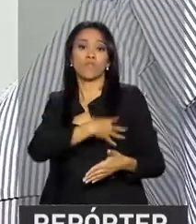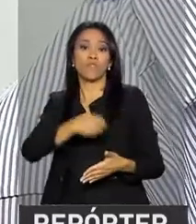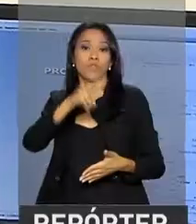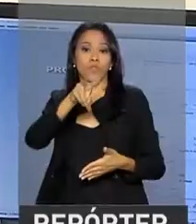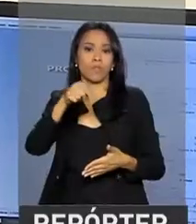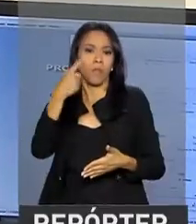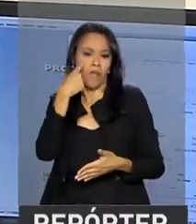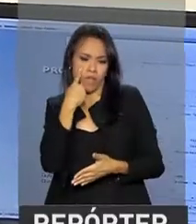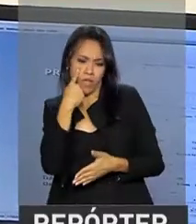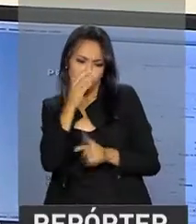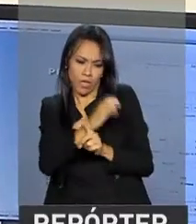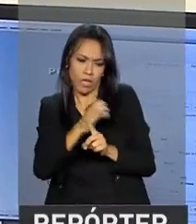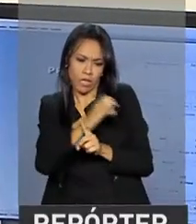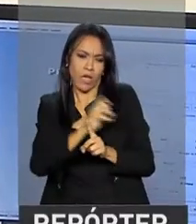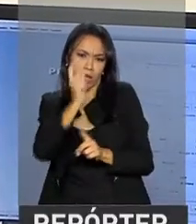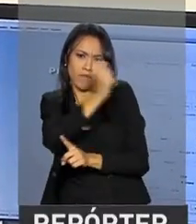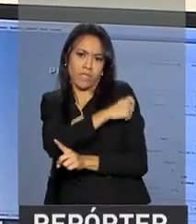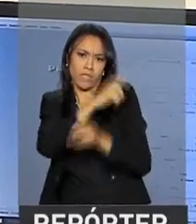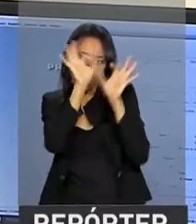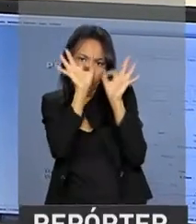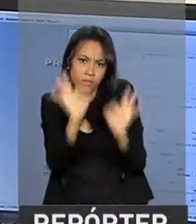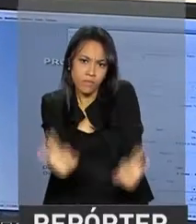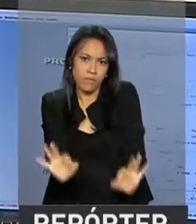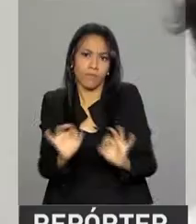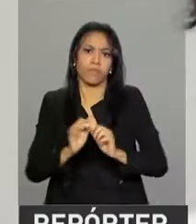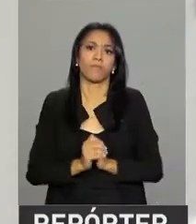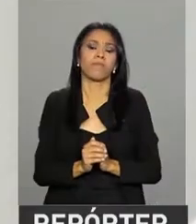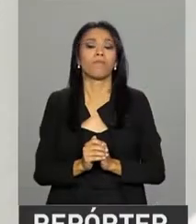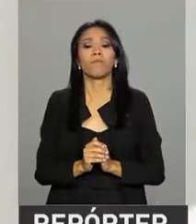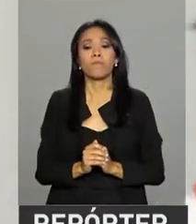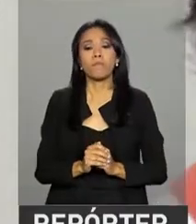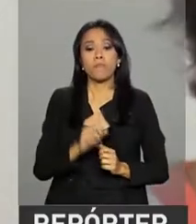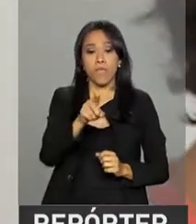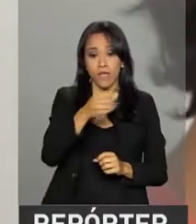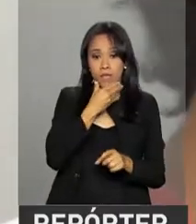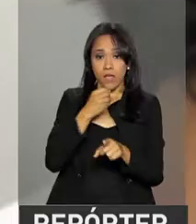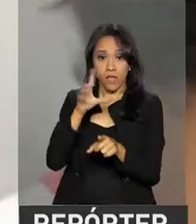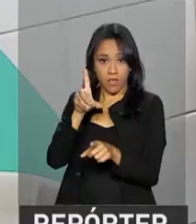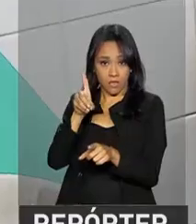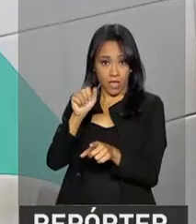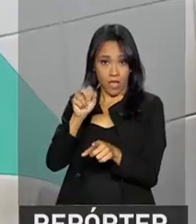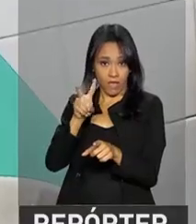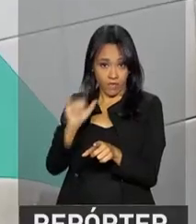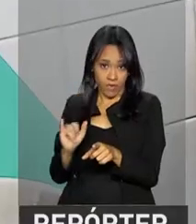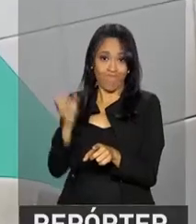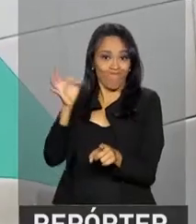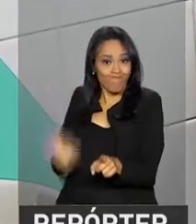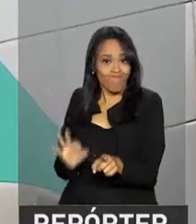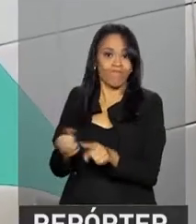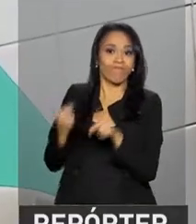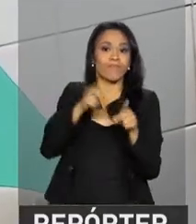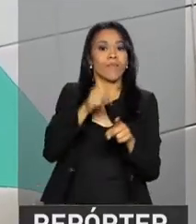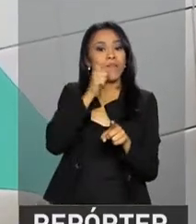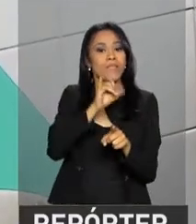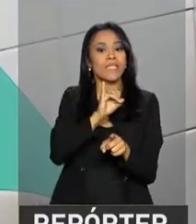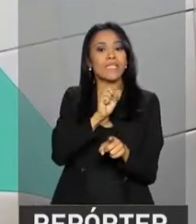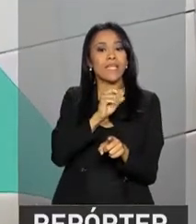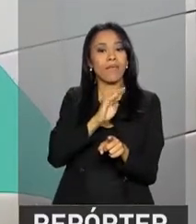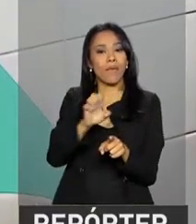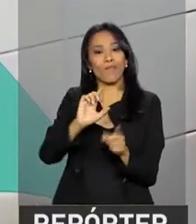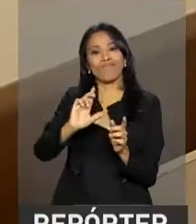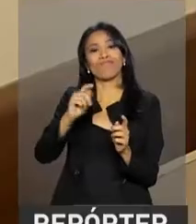verificar se as crianças estavam com a vacinação atualizada da via estava em dia já isabel precisou tomar uma dose